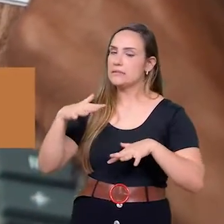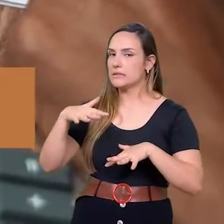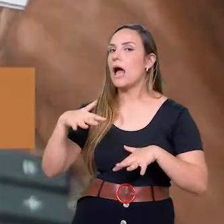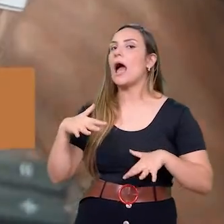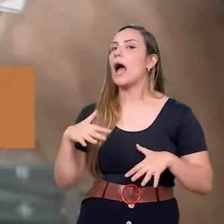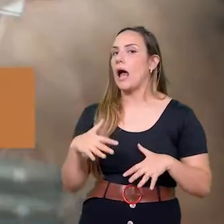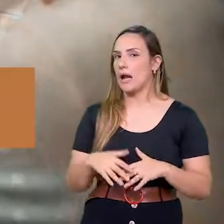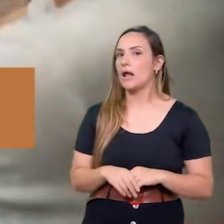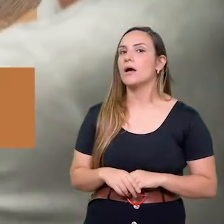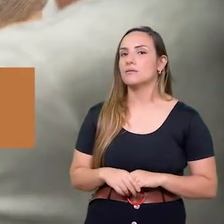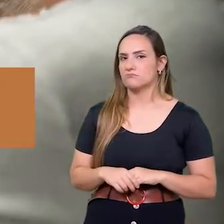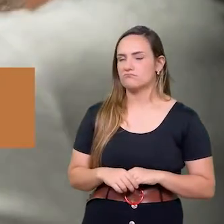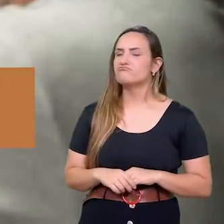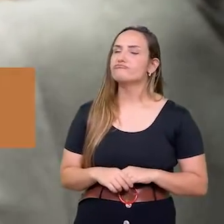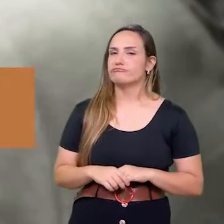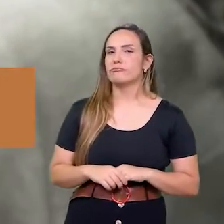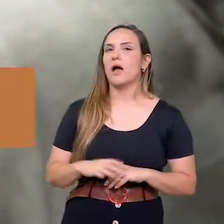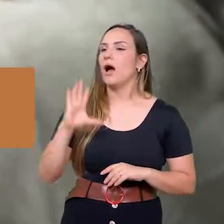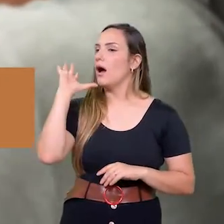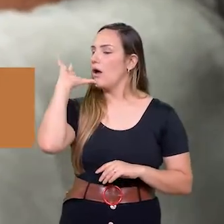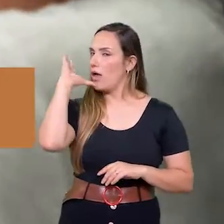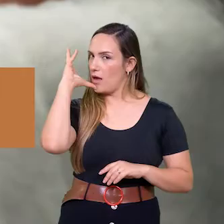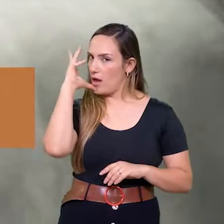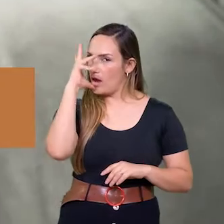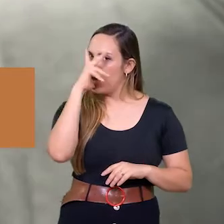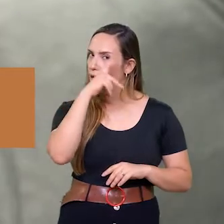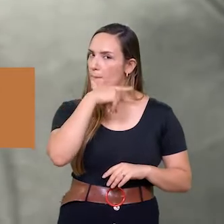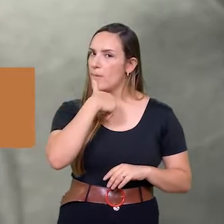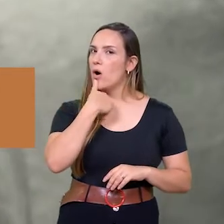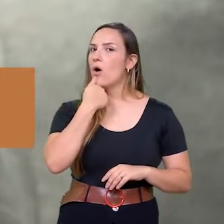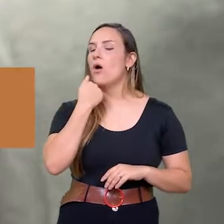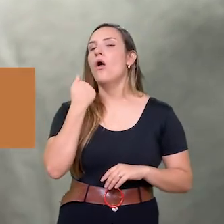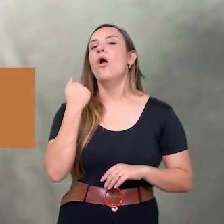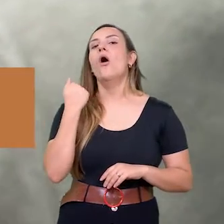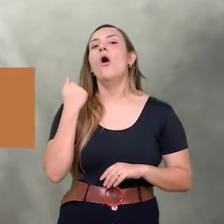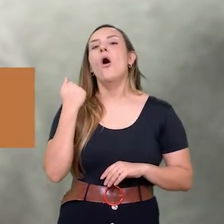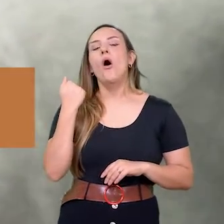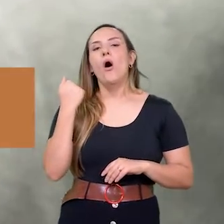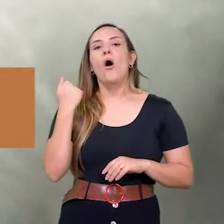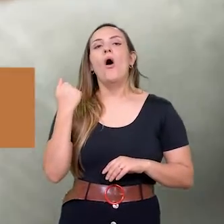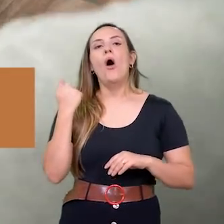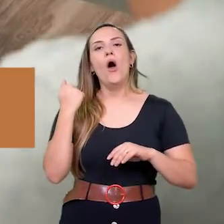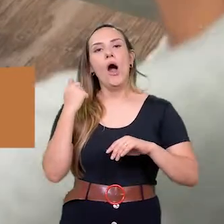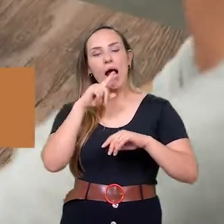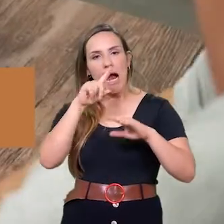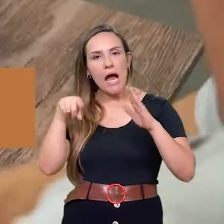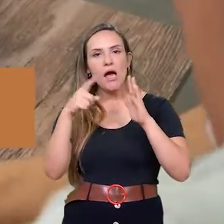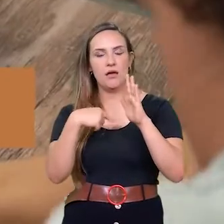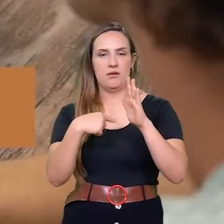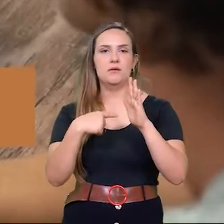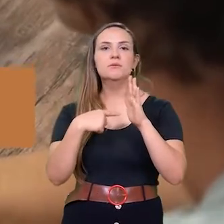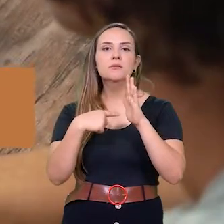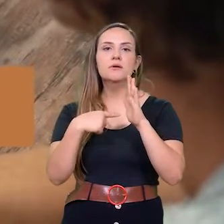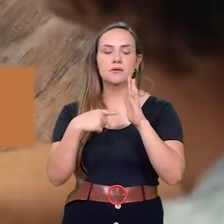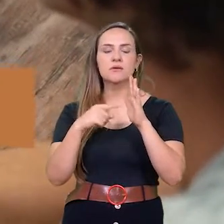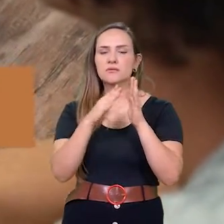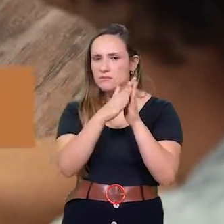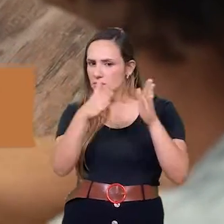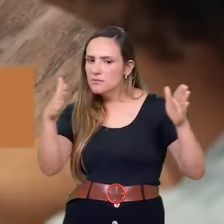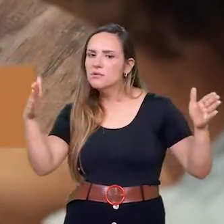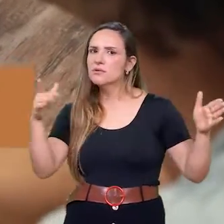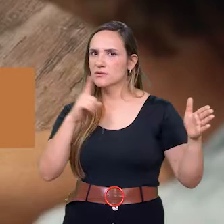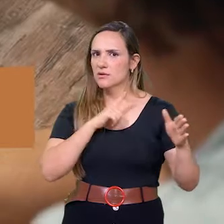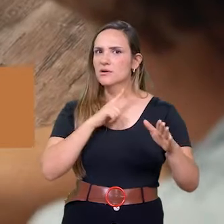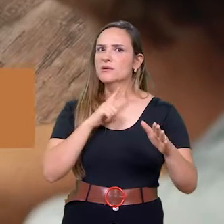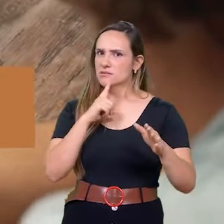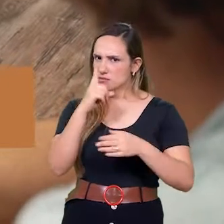vultosa em alguns casos. Demorou muito para que essa norma, esse prazo de não cortar,